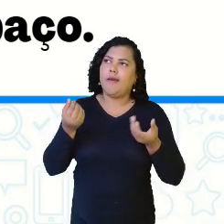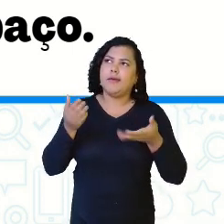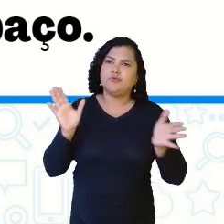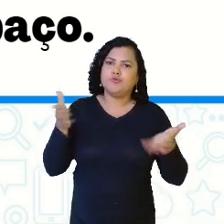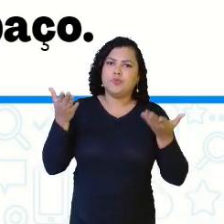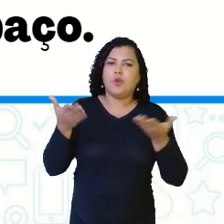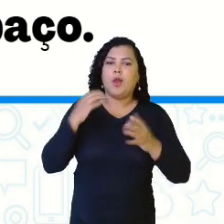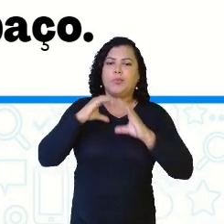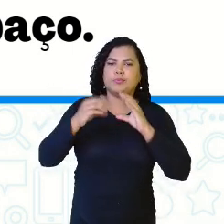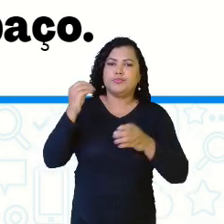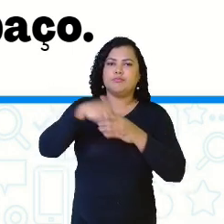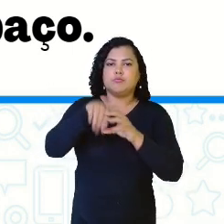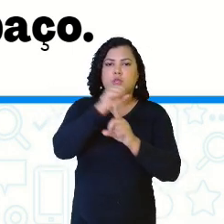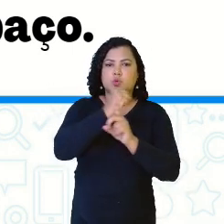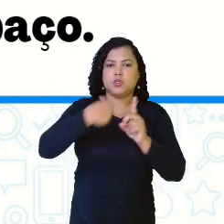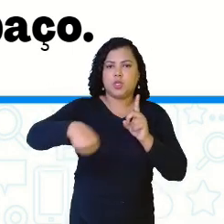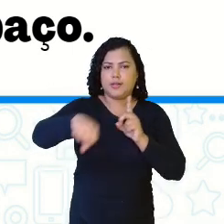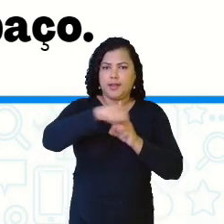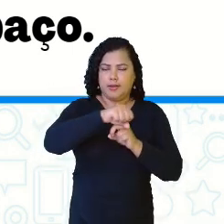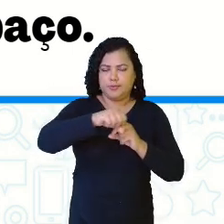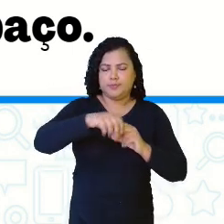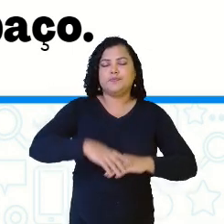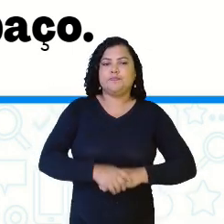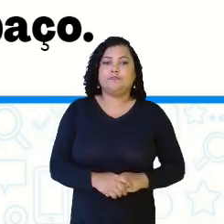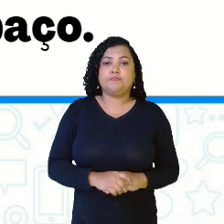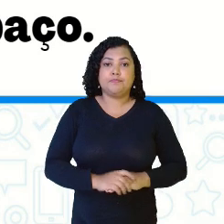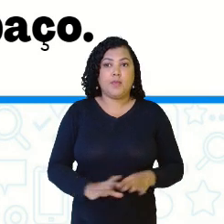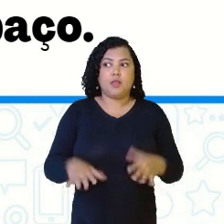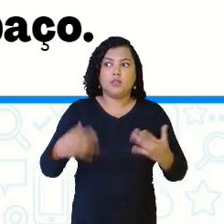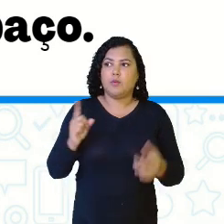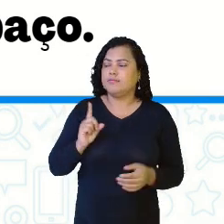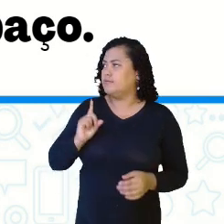vez mais o tempo e o espaço. E aí,